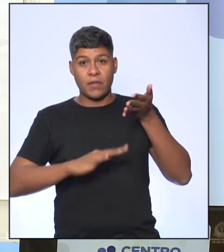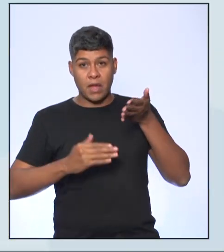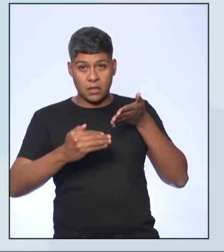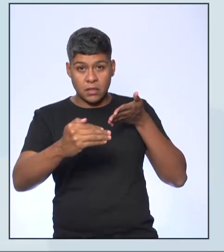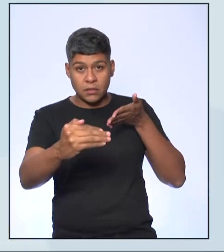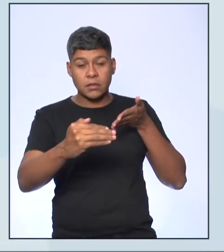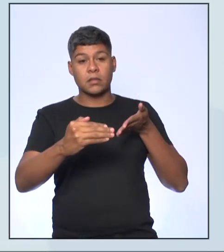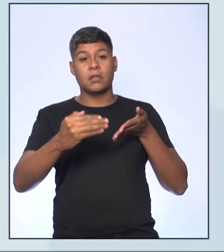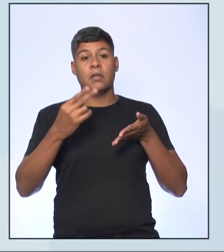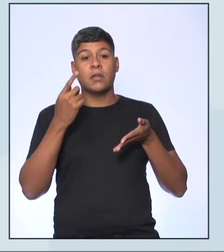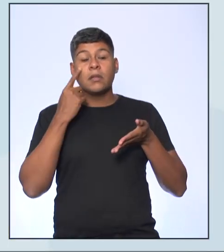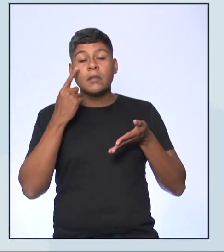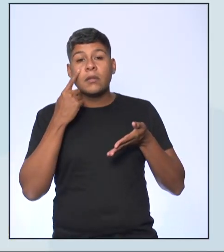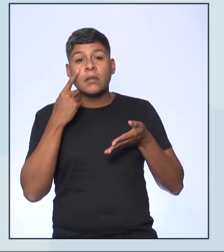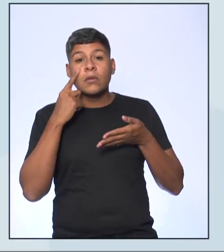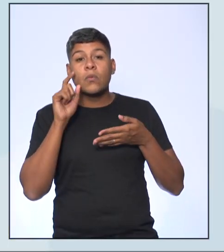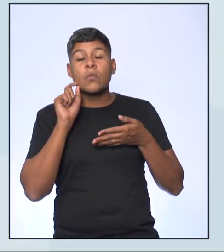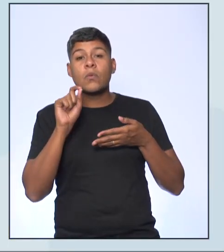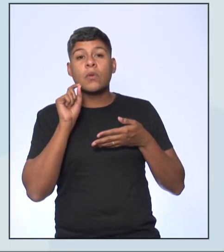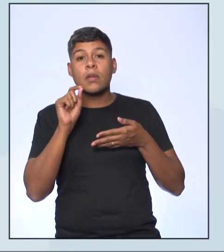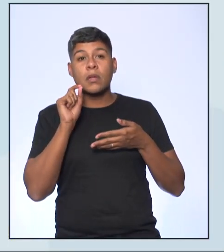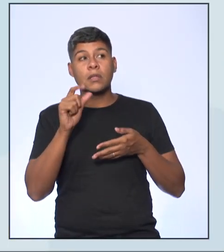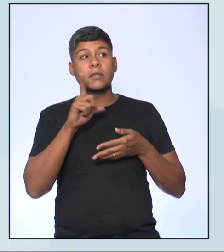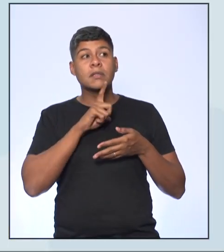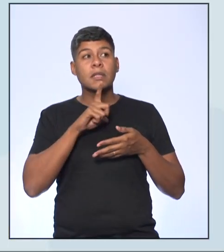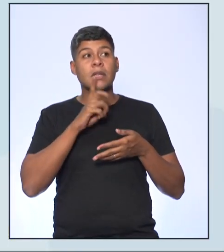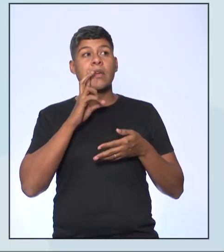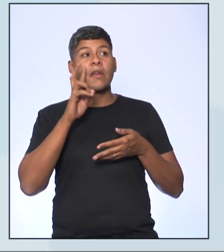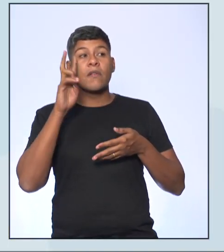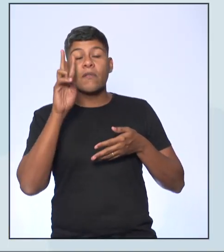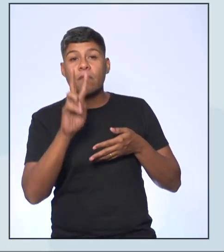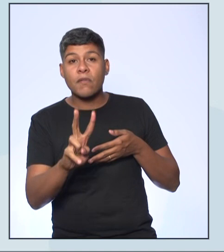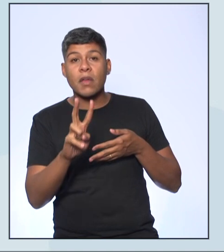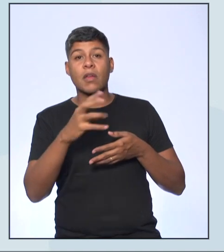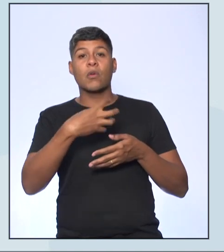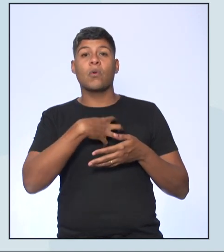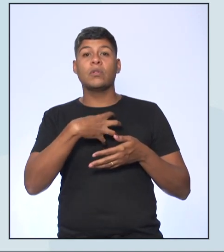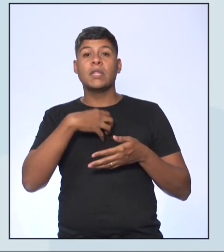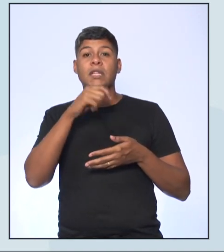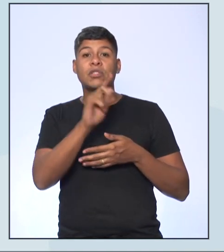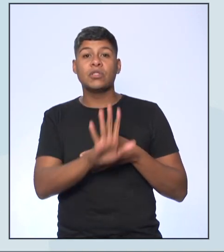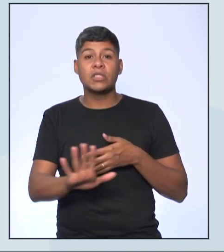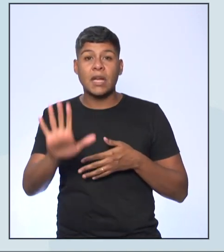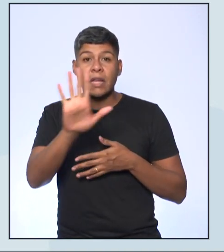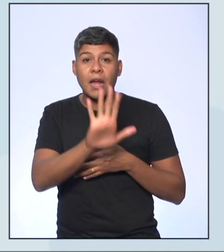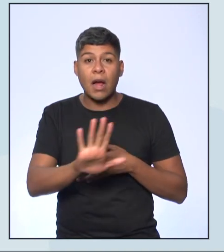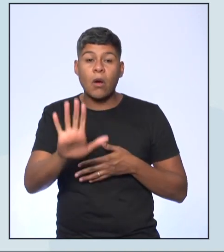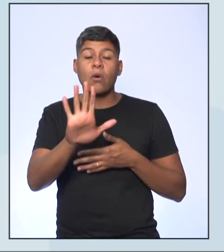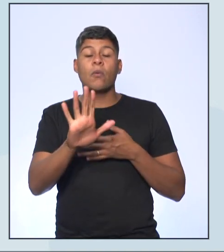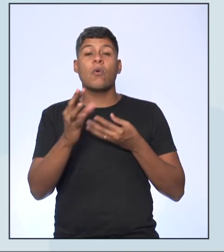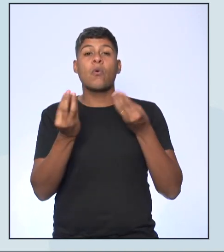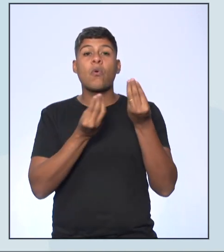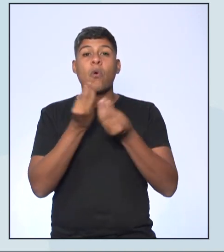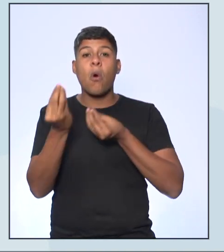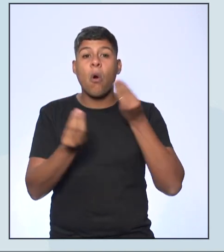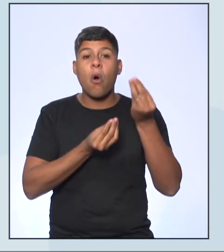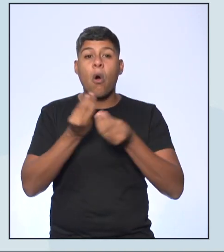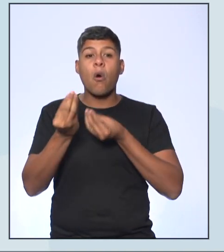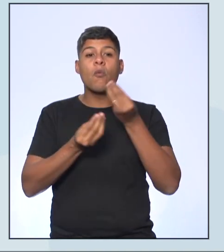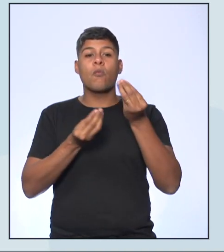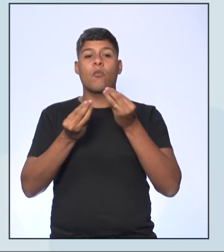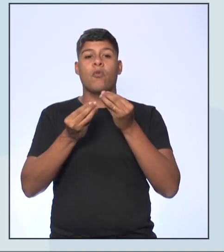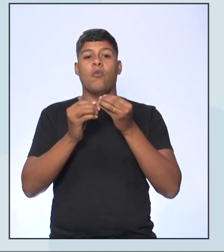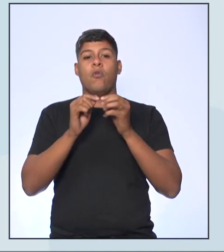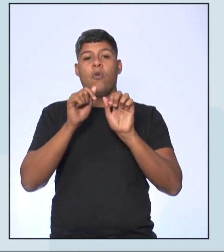vocês, vocês vão enxergar o seguinte. Vocês vão ter que ver o contexto geral de como esse arco